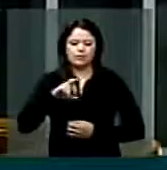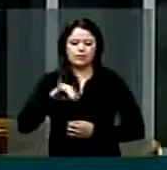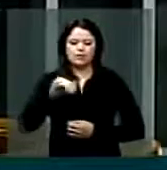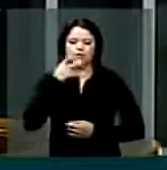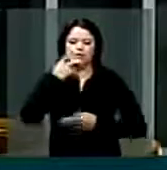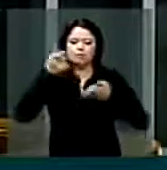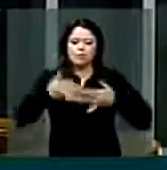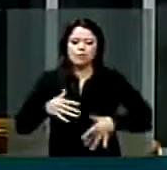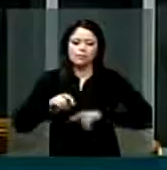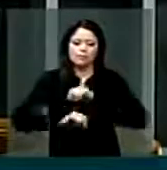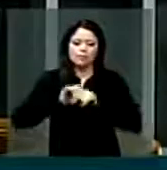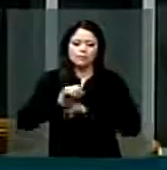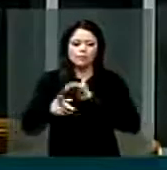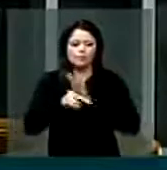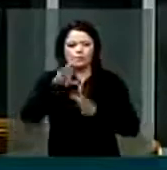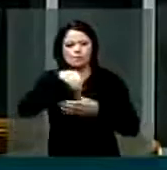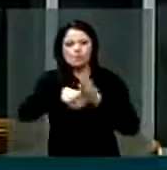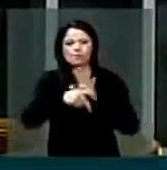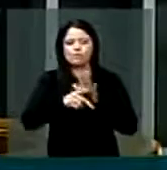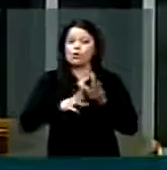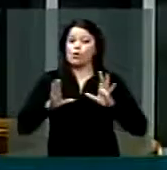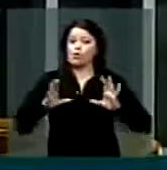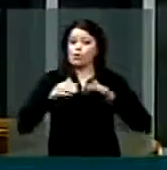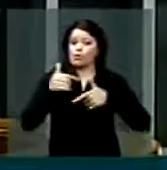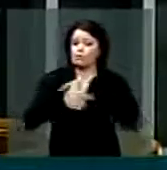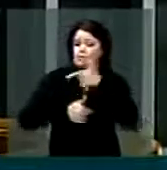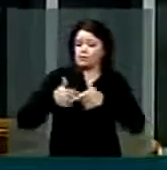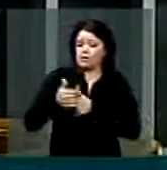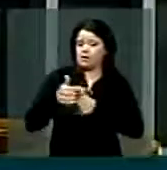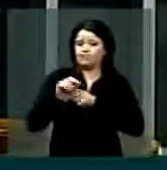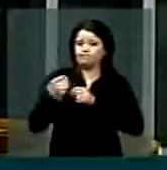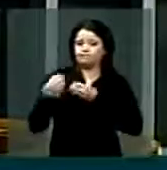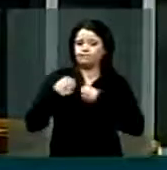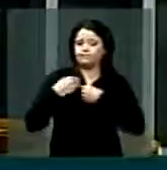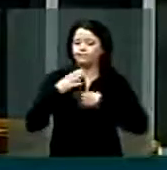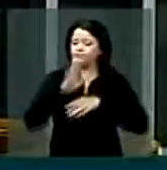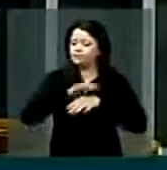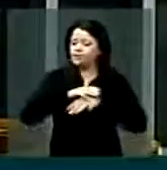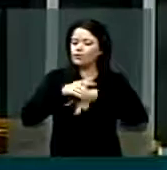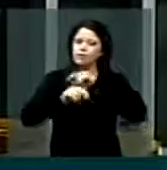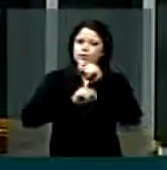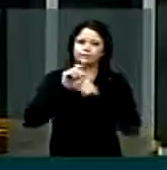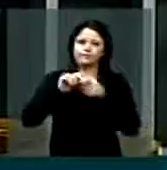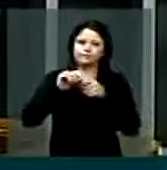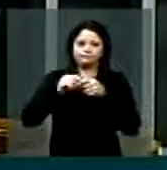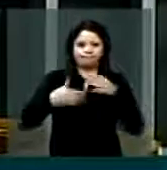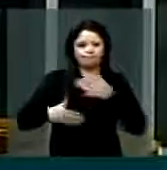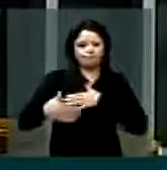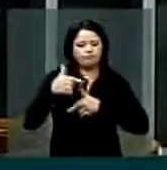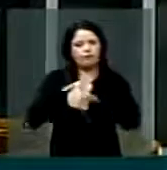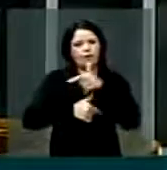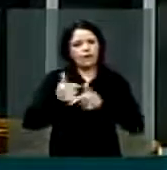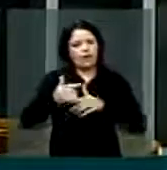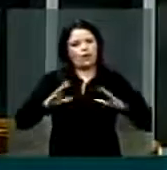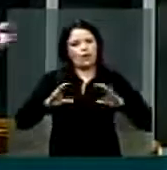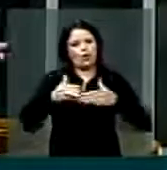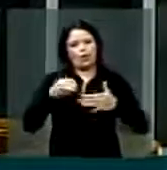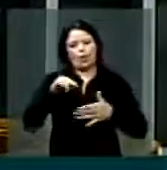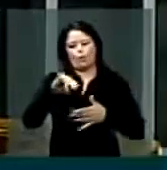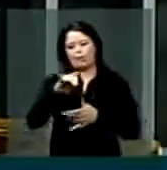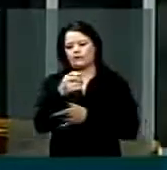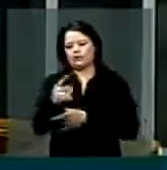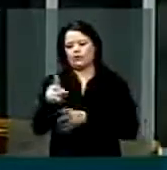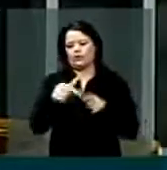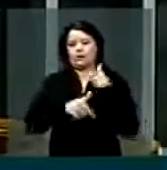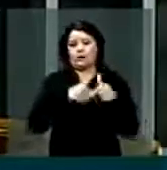brinda como também membro da Comissão do Trabalho, durante o mandato que estou exercendo na Comissão do Trabalho, mesmo sendo